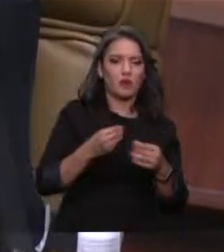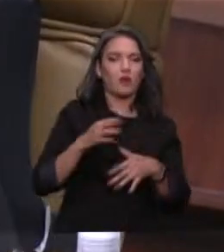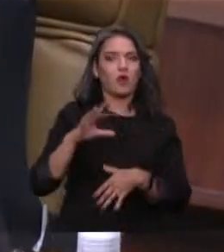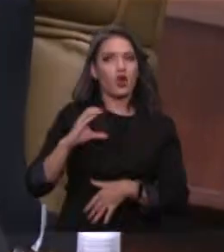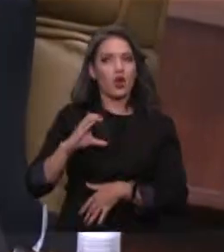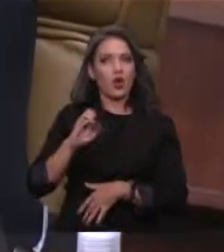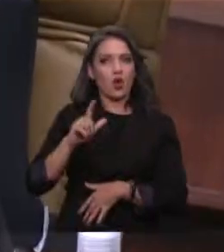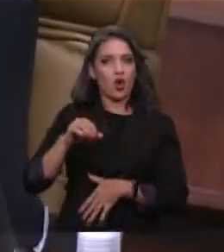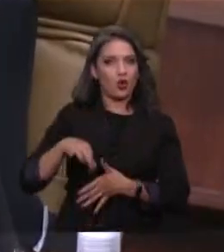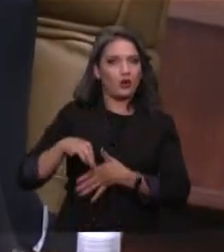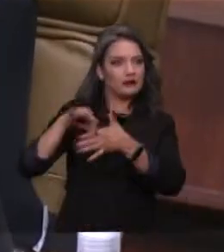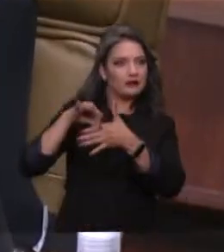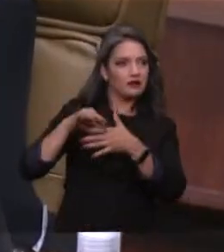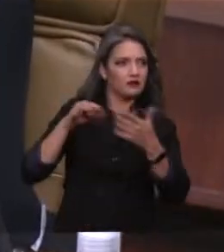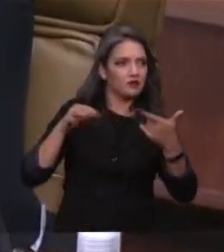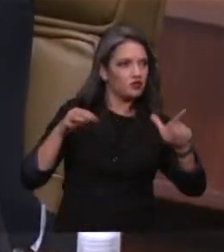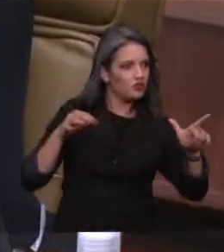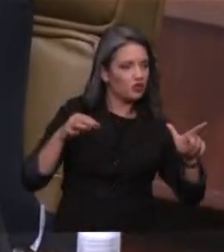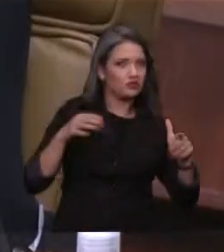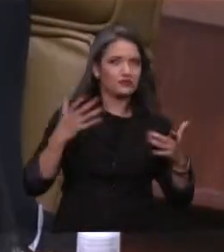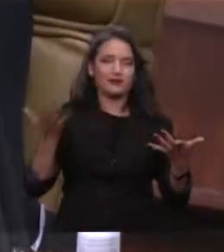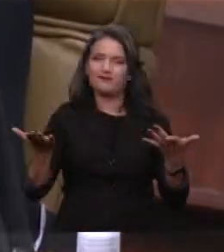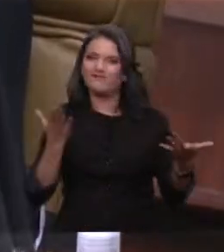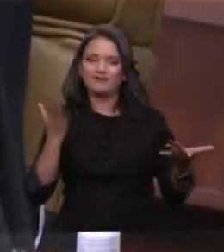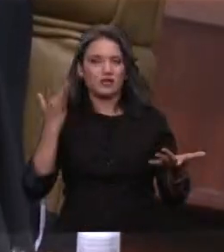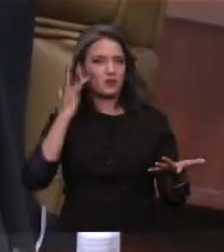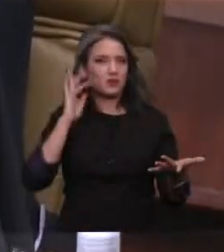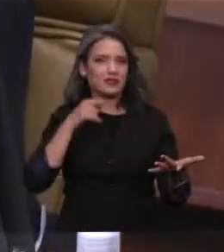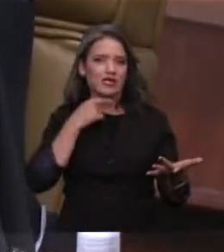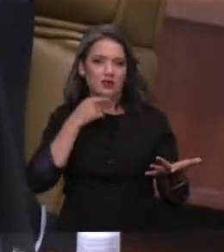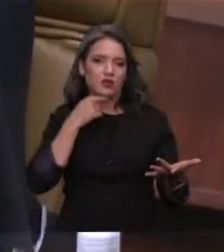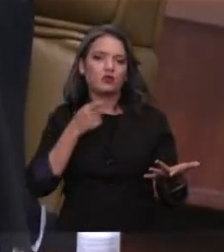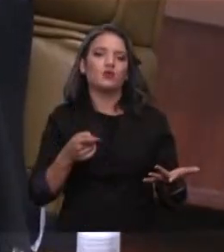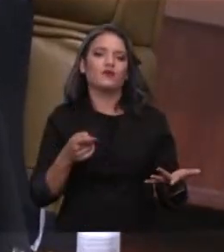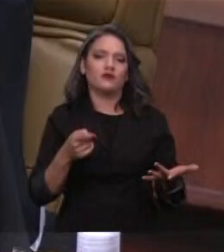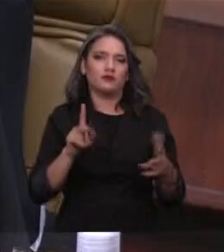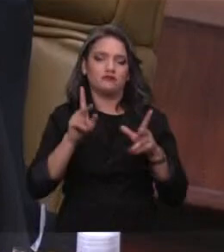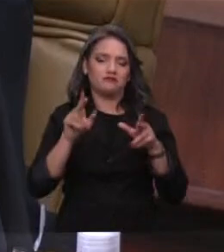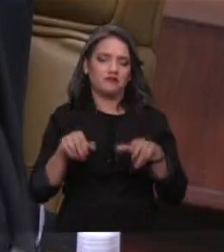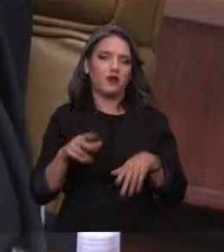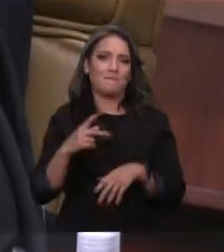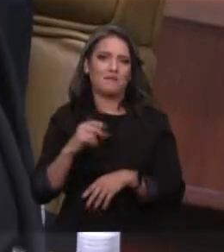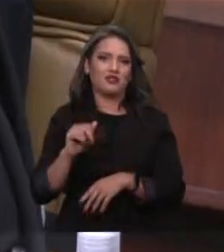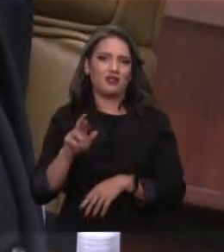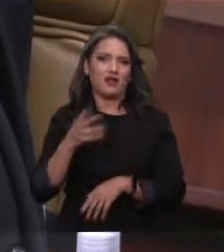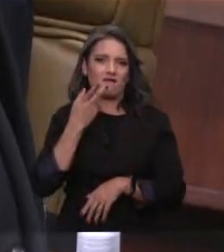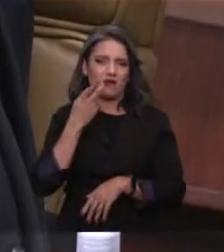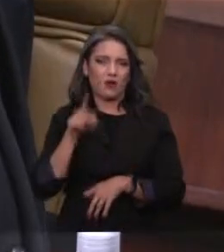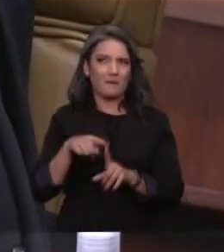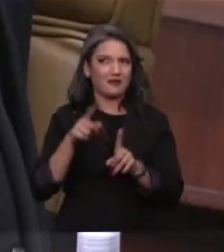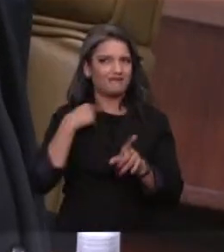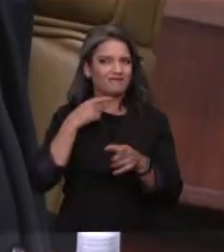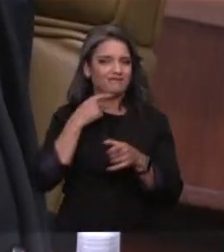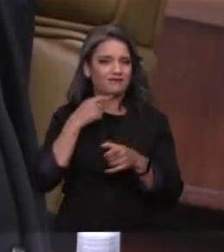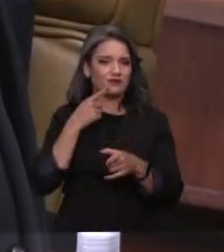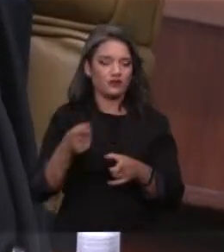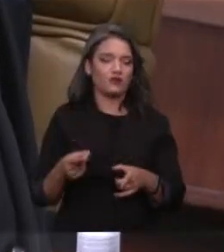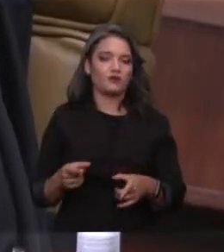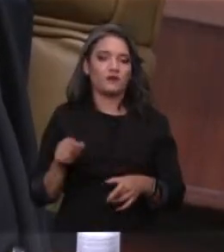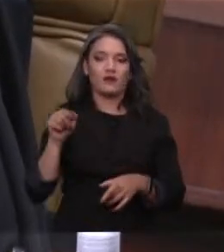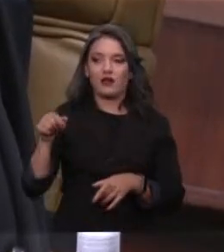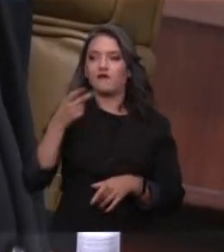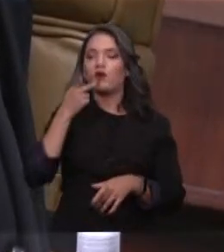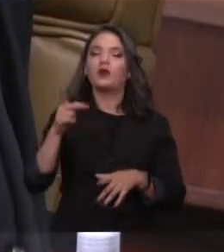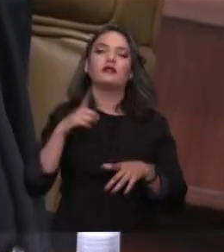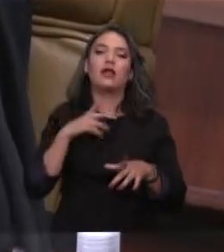núcleos mencionados pela Procuradoria-Geral da República. Núcleo